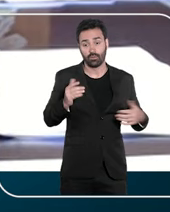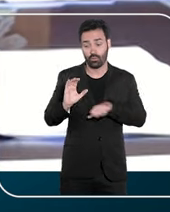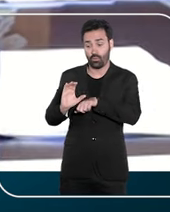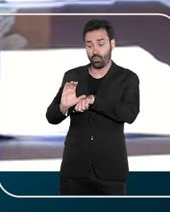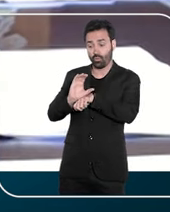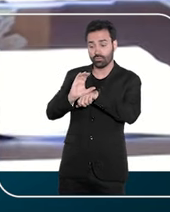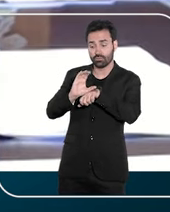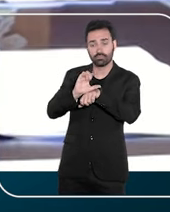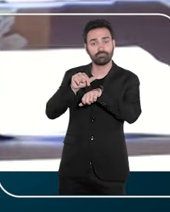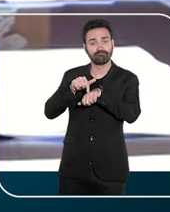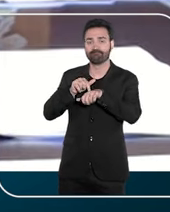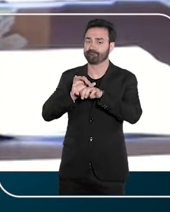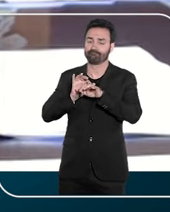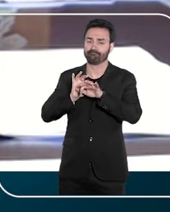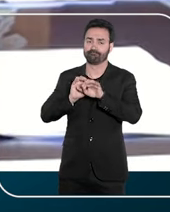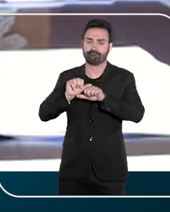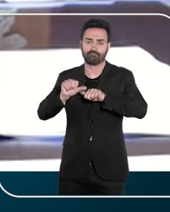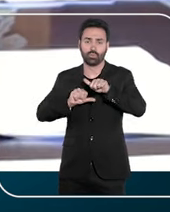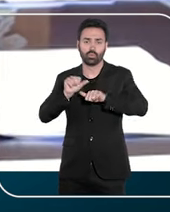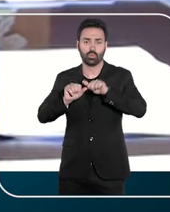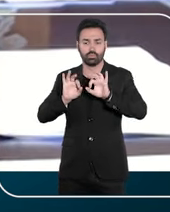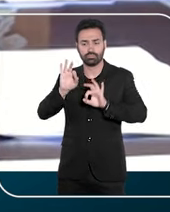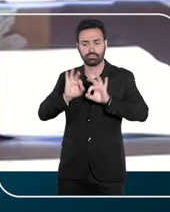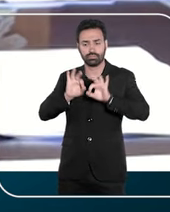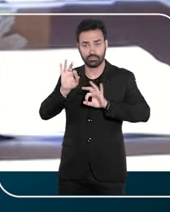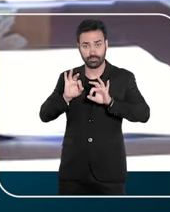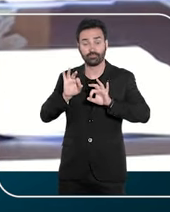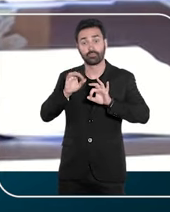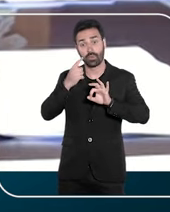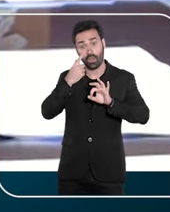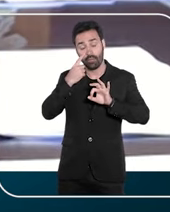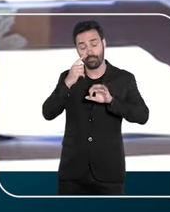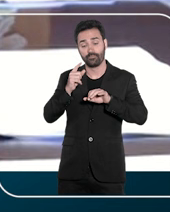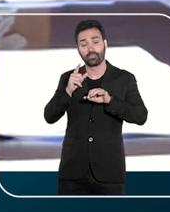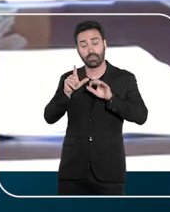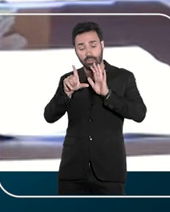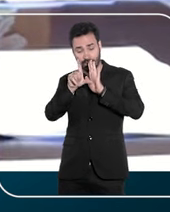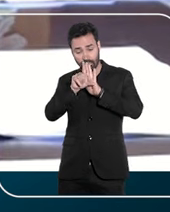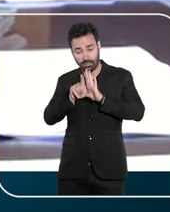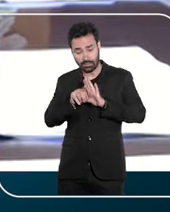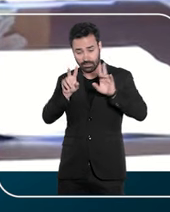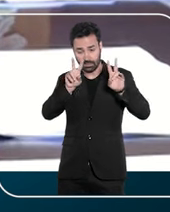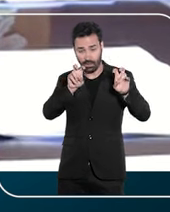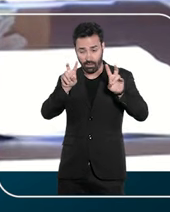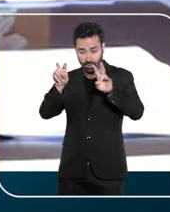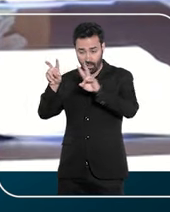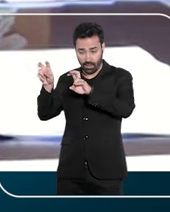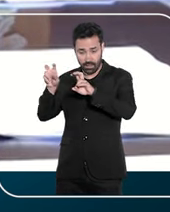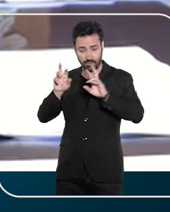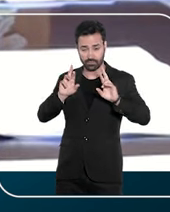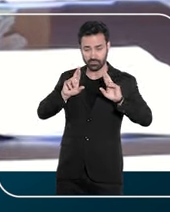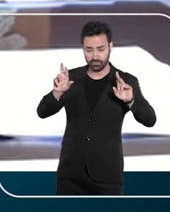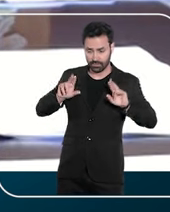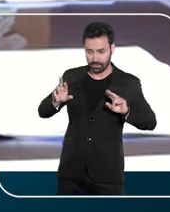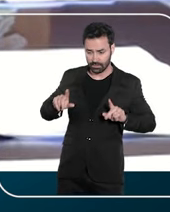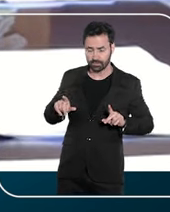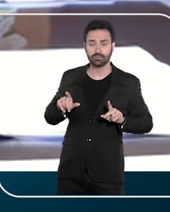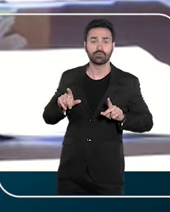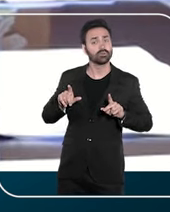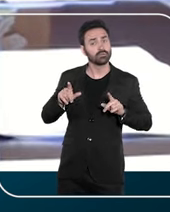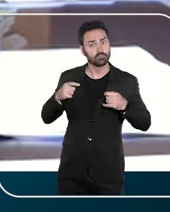pensar temas da legislação infraconstitucional que precisavam ter um tratamento equânime, como